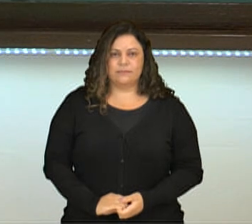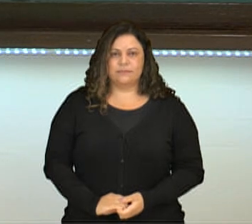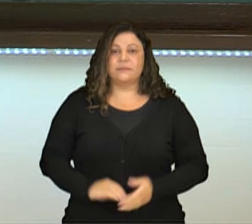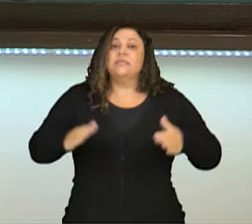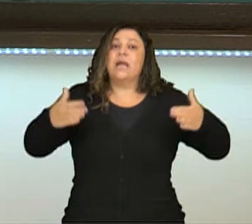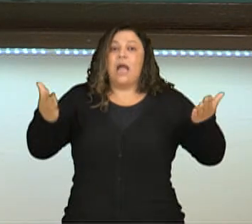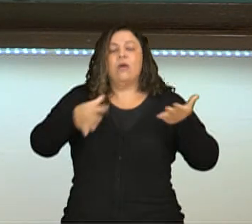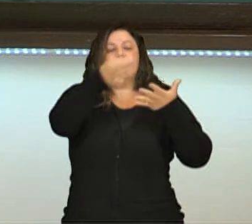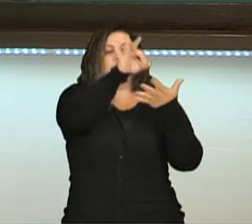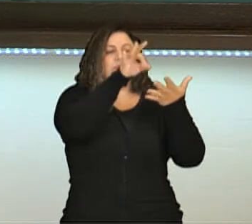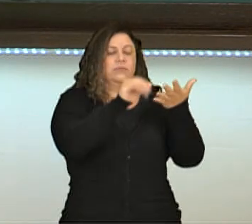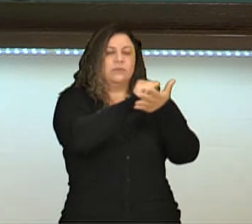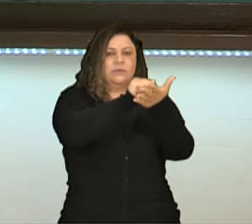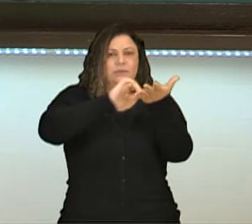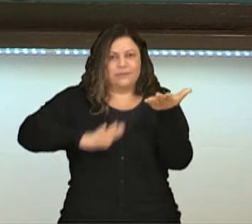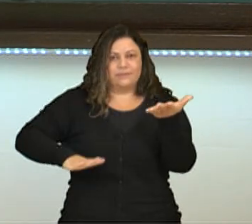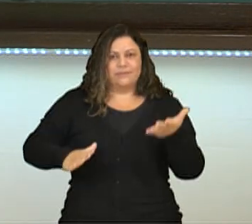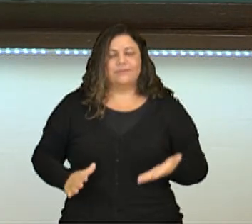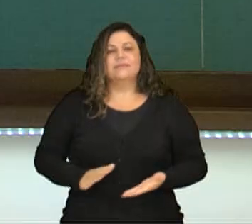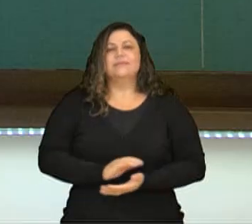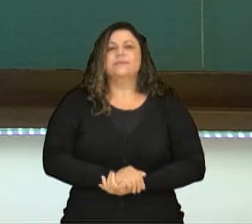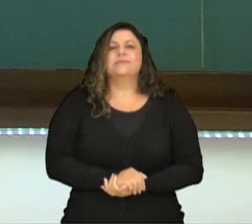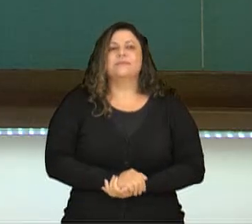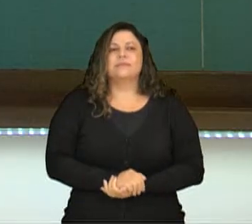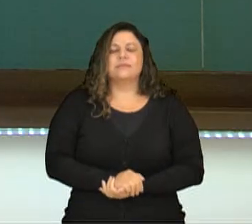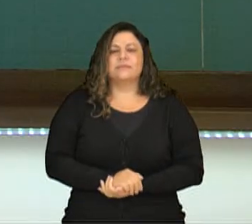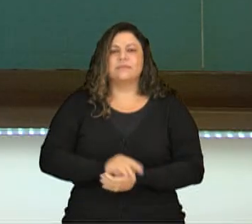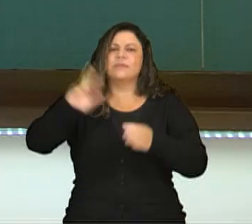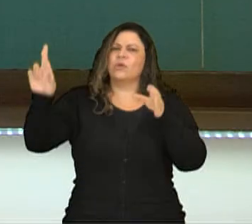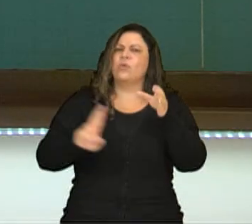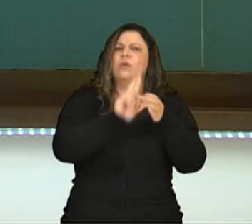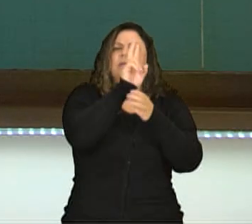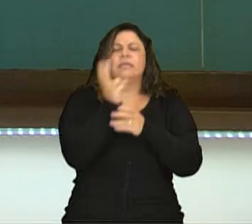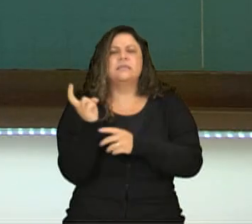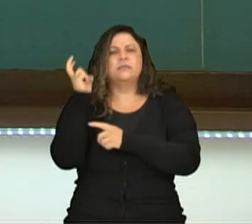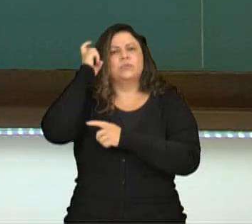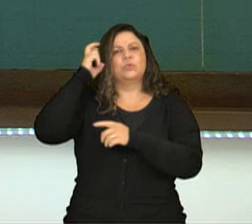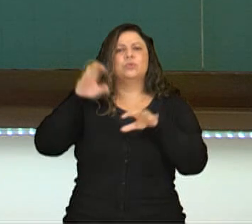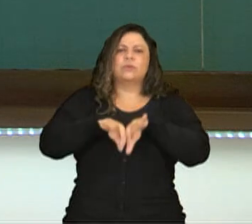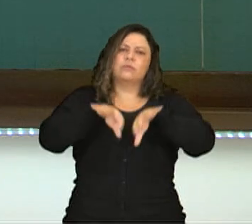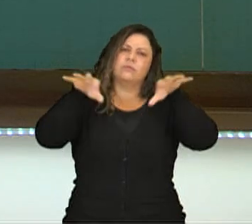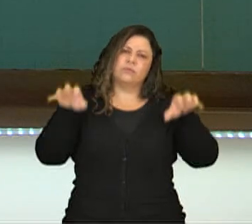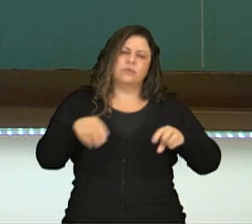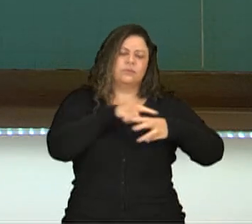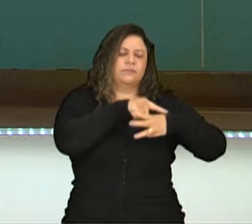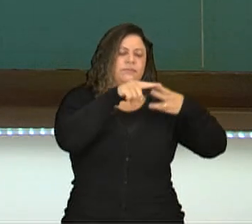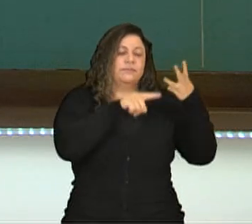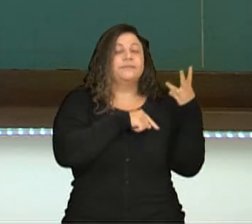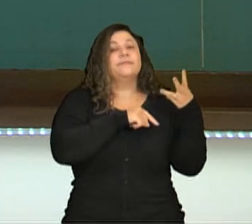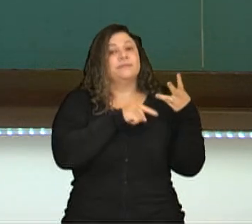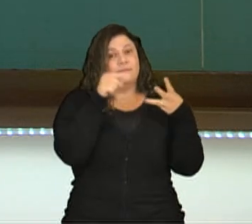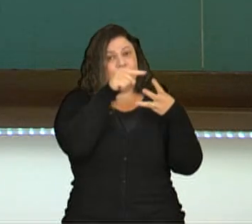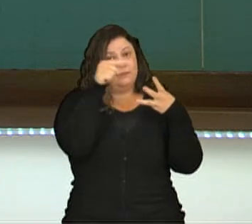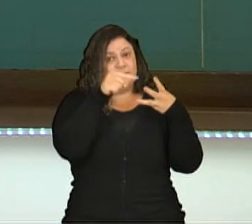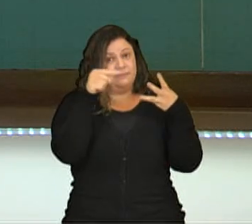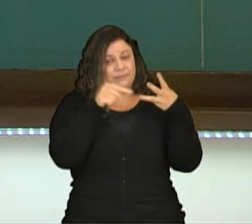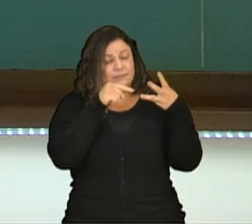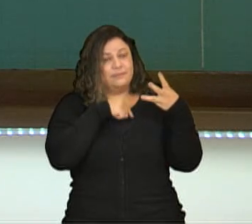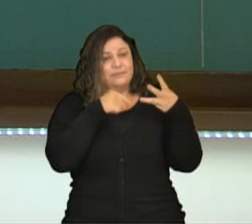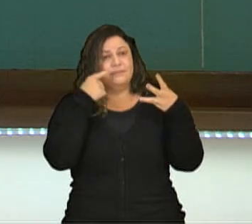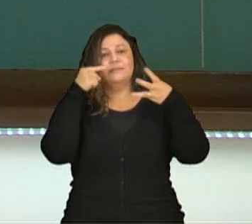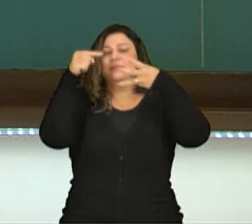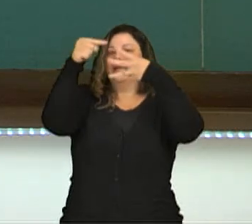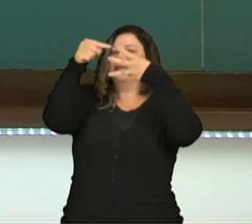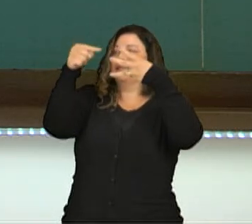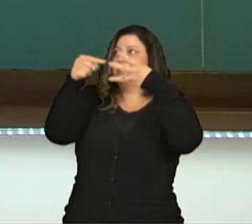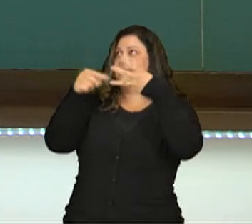Vamos fazer a correção da nossa atividade? O Renascimento cultural foi dividido em 3 períodos: Trecento,